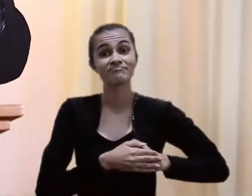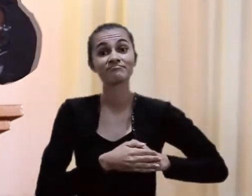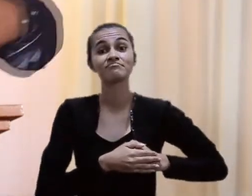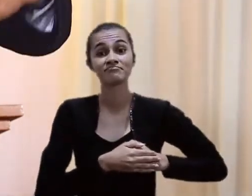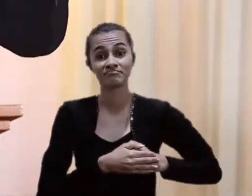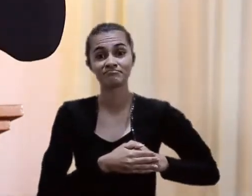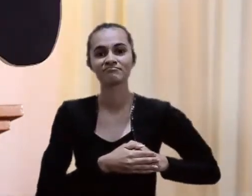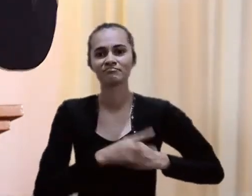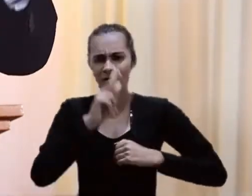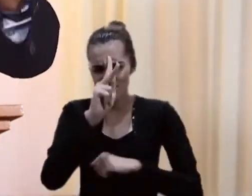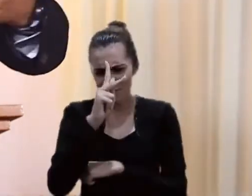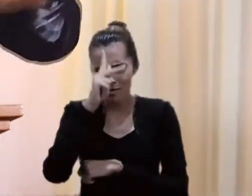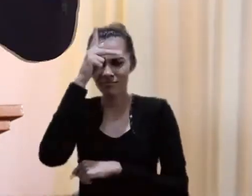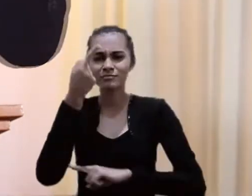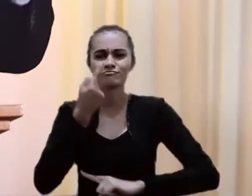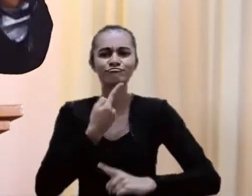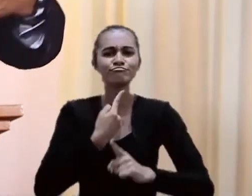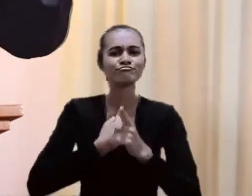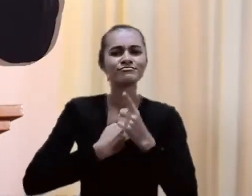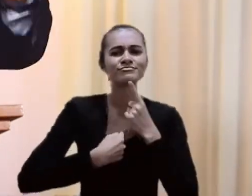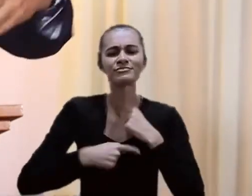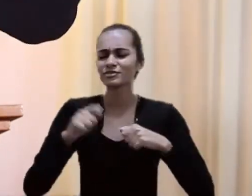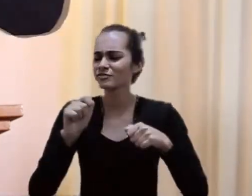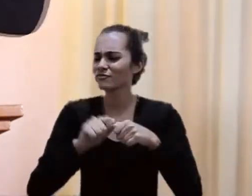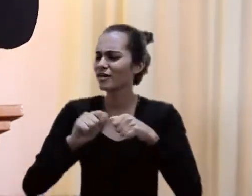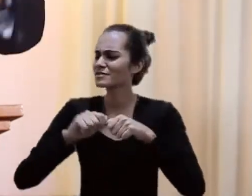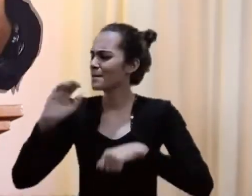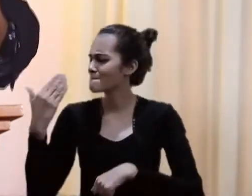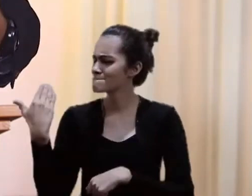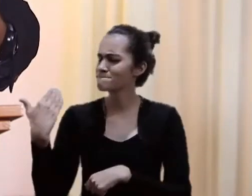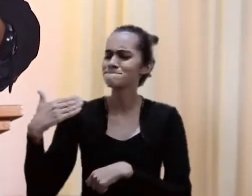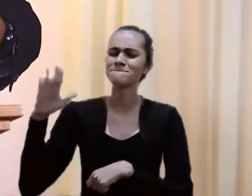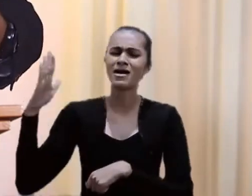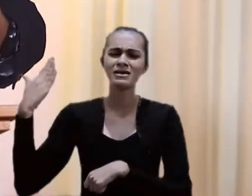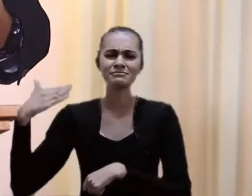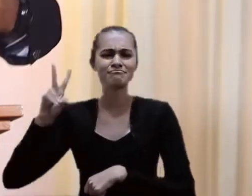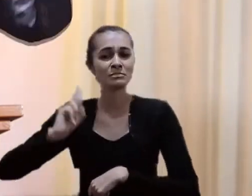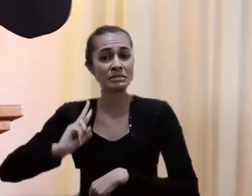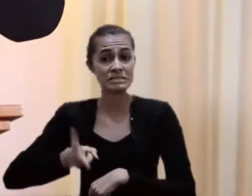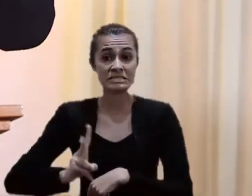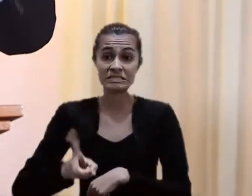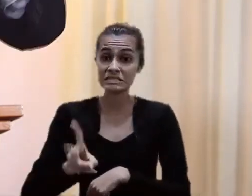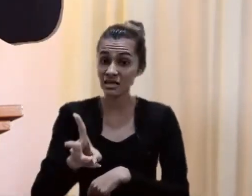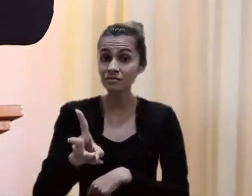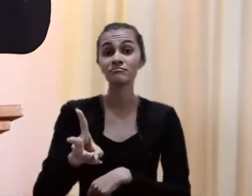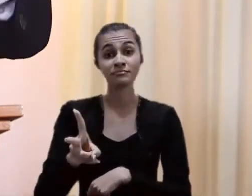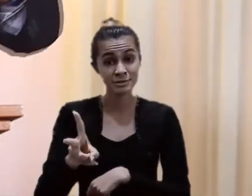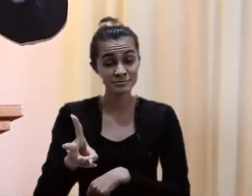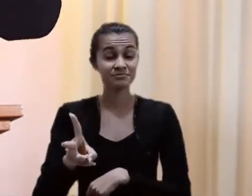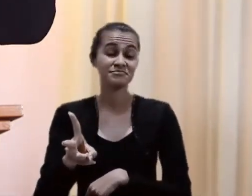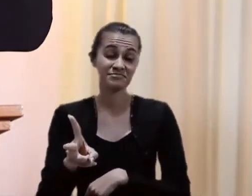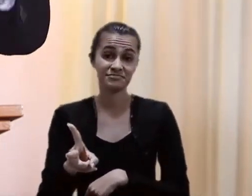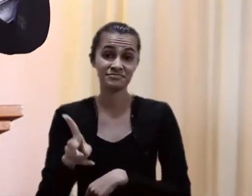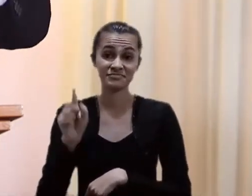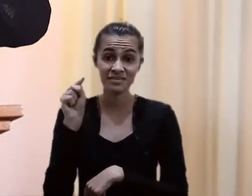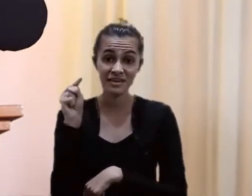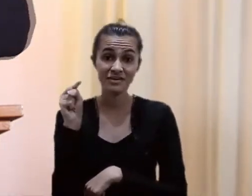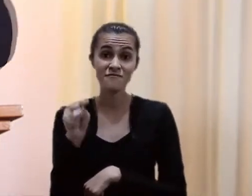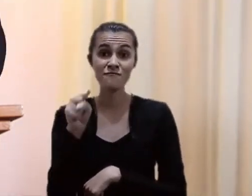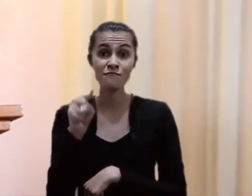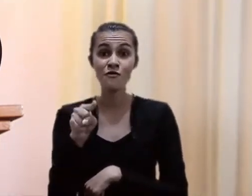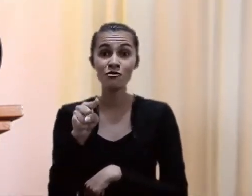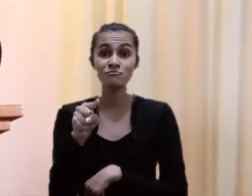seu desejo de fazer mais e mais e mais. E como resultado disso, você vai se parecer mais